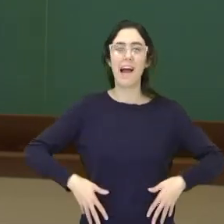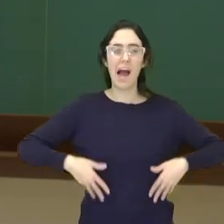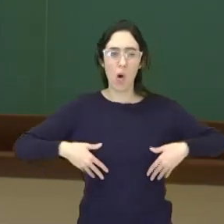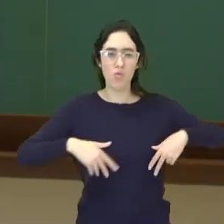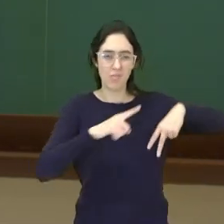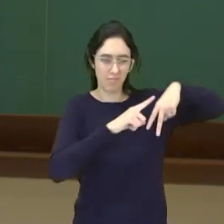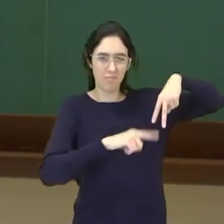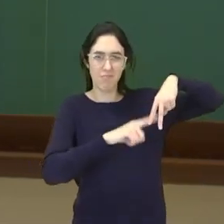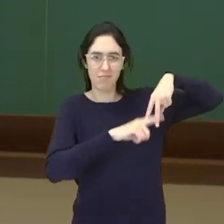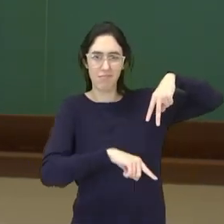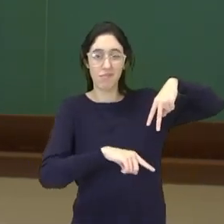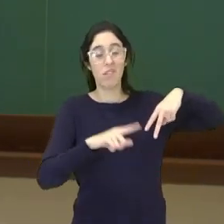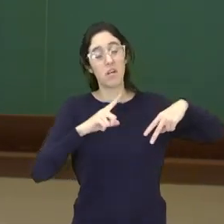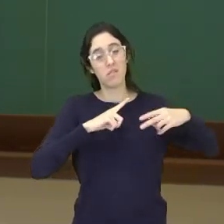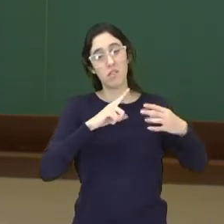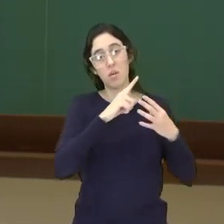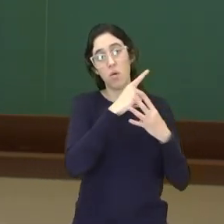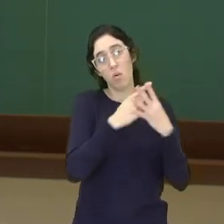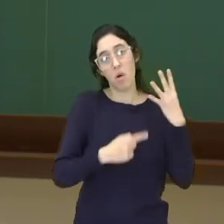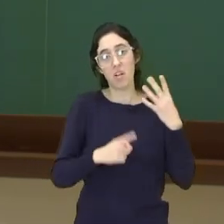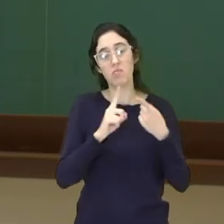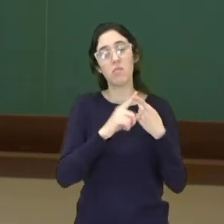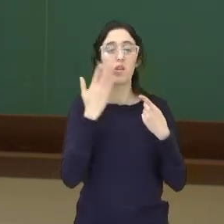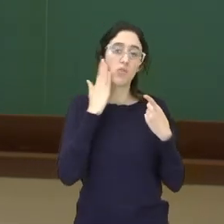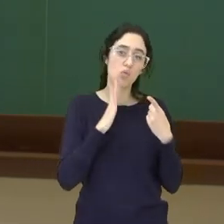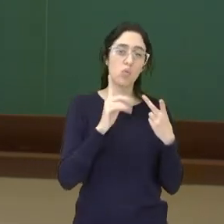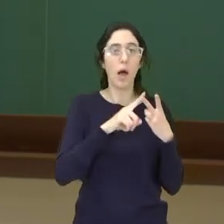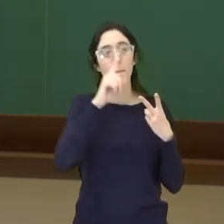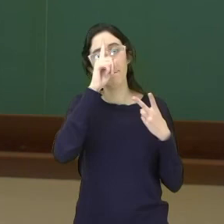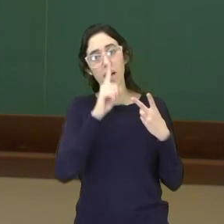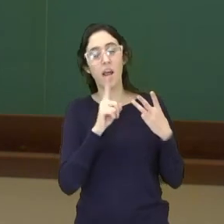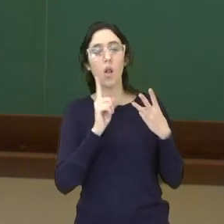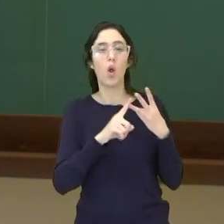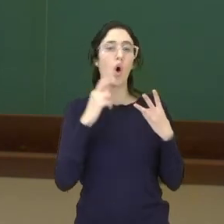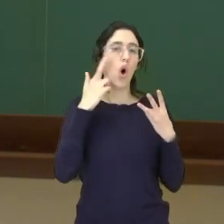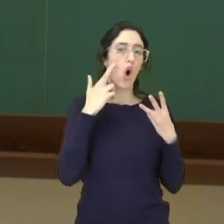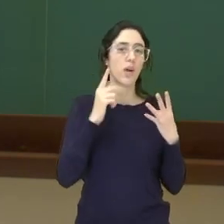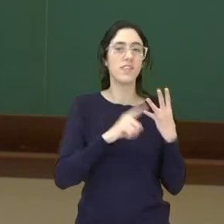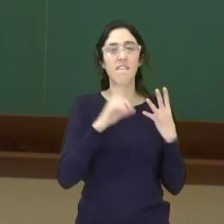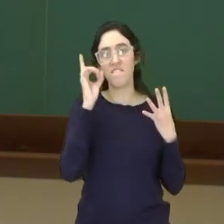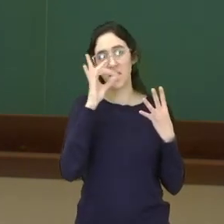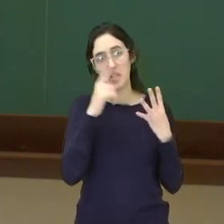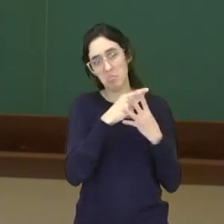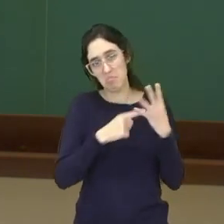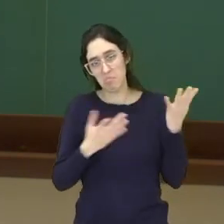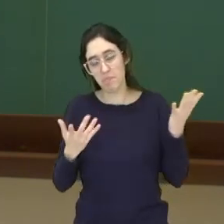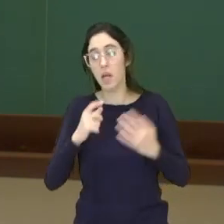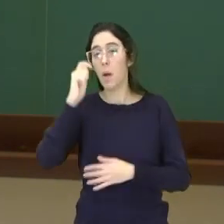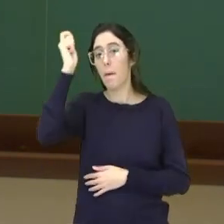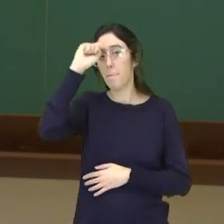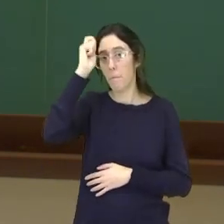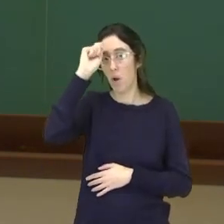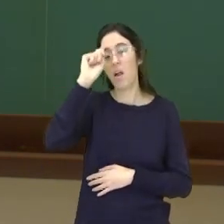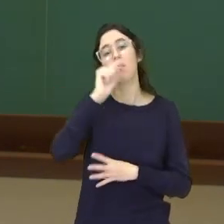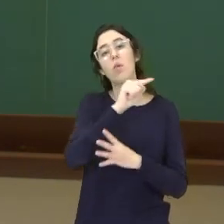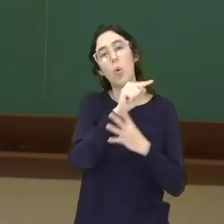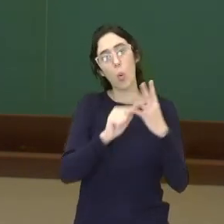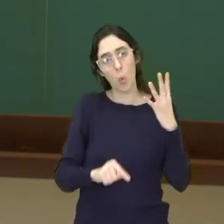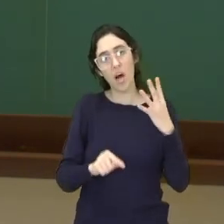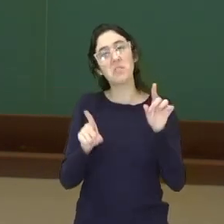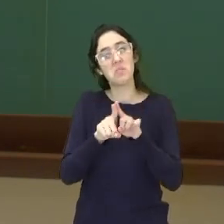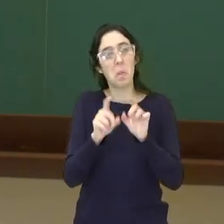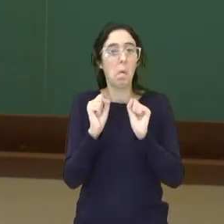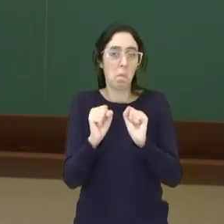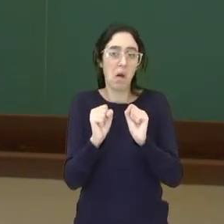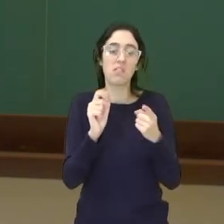também tenho 4 opções. Uma azul, uma amarela, uma rosa e uma verde. E para o boné, eu também tenho 4